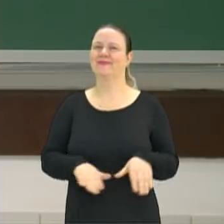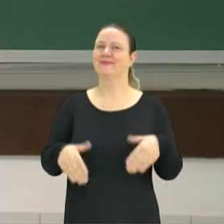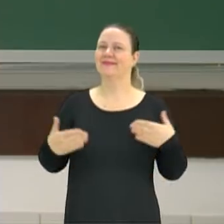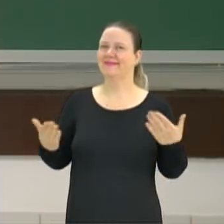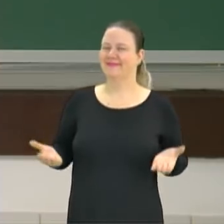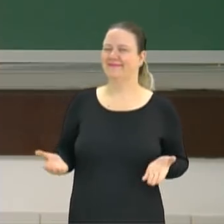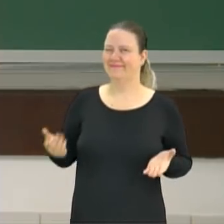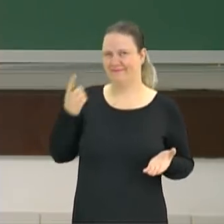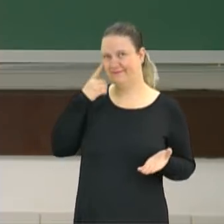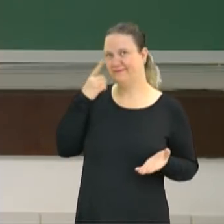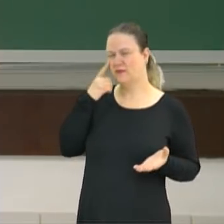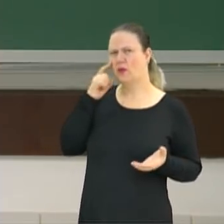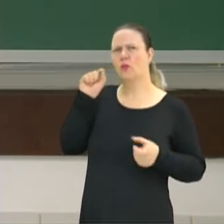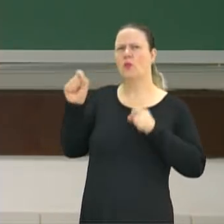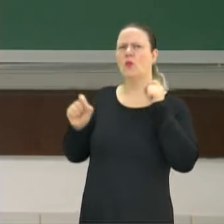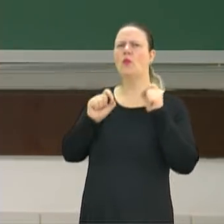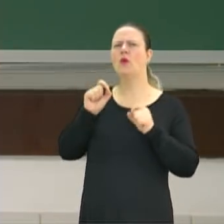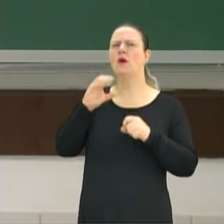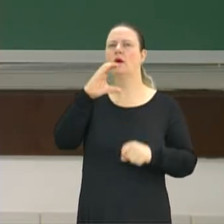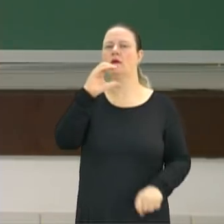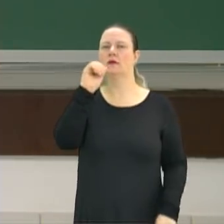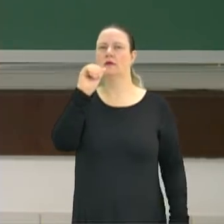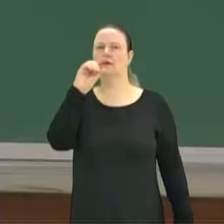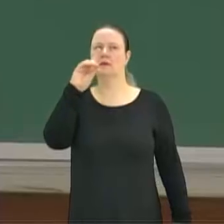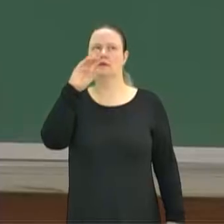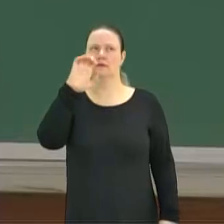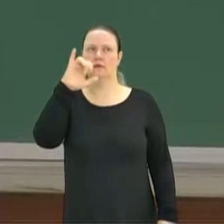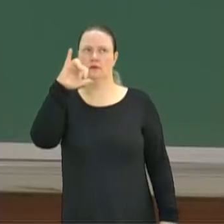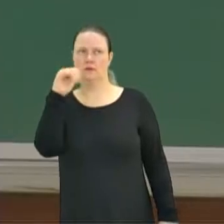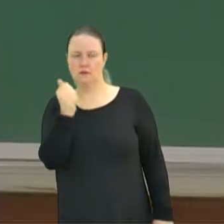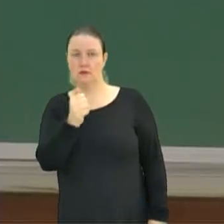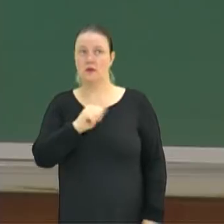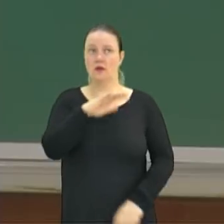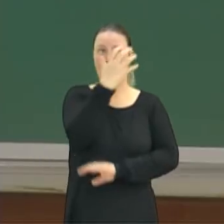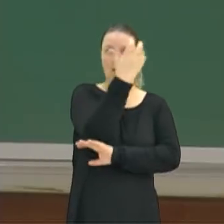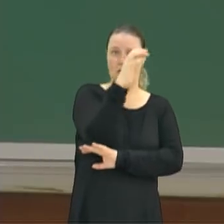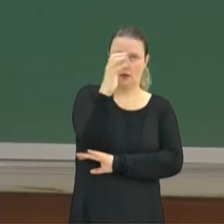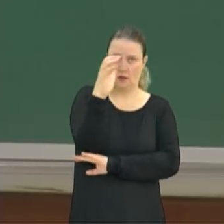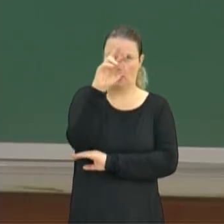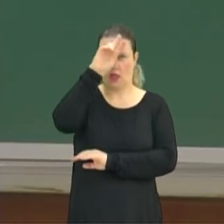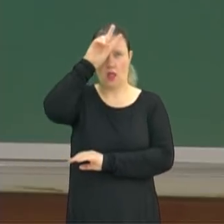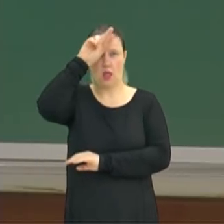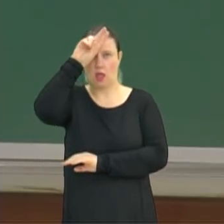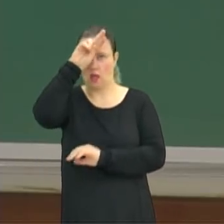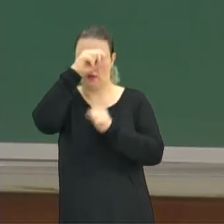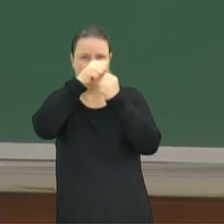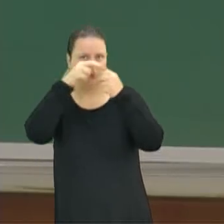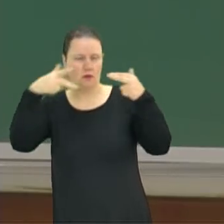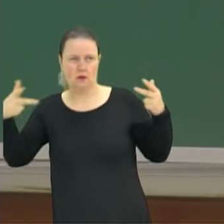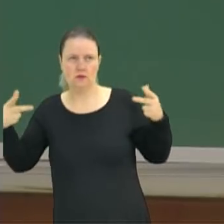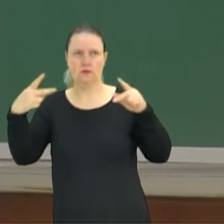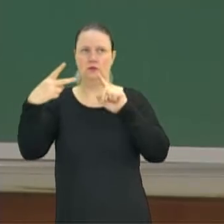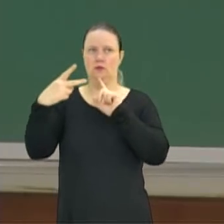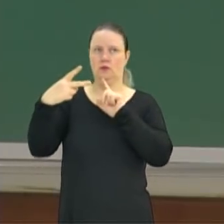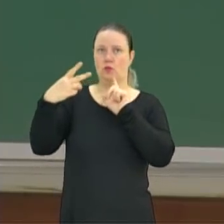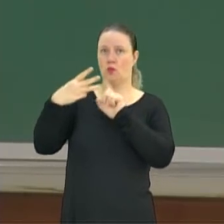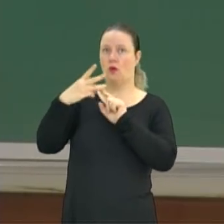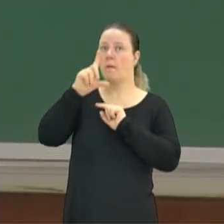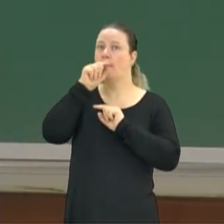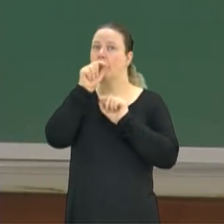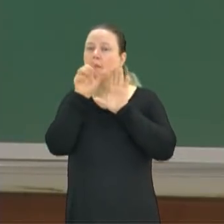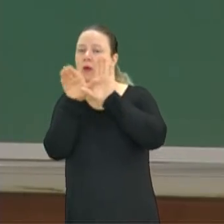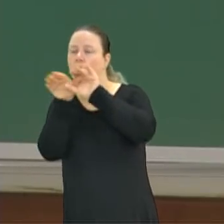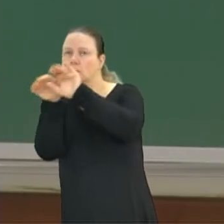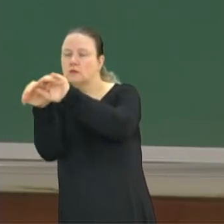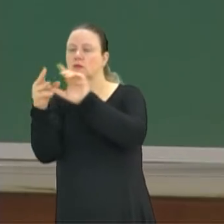aí, gente. Vamos lá, então. Qual que é a nossa cadeia? Árvore, inseto, pássaro e cobra. Árvore, um ser grande, então, nosso produtor